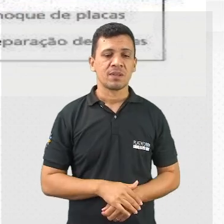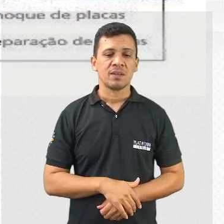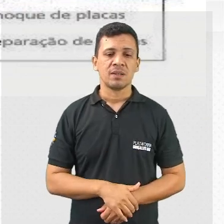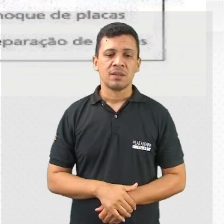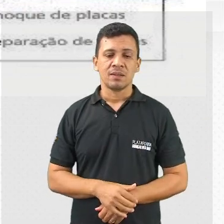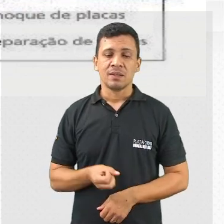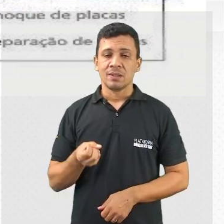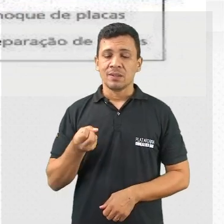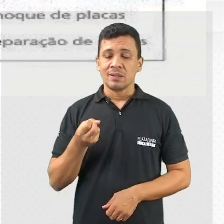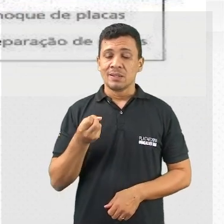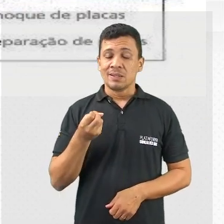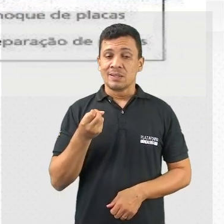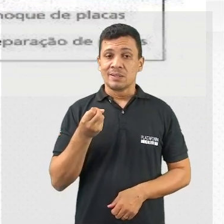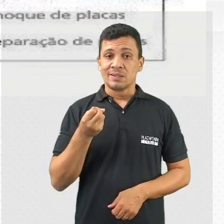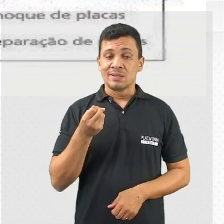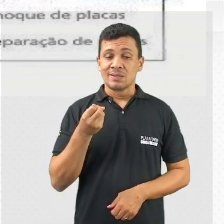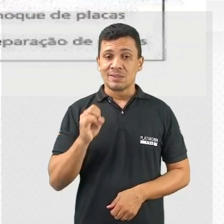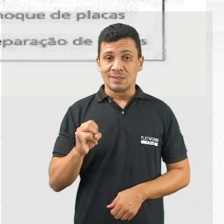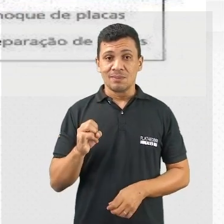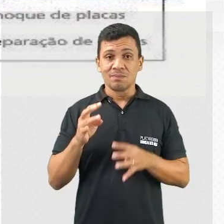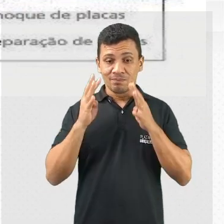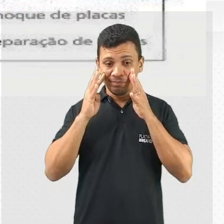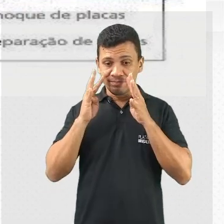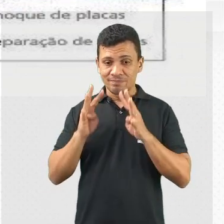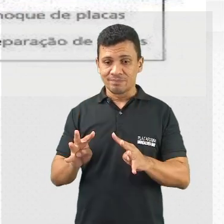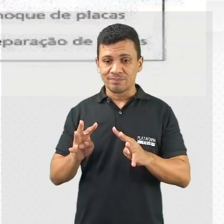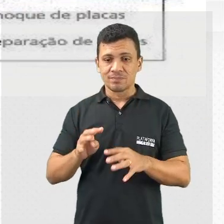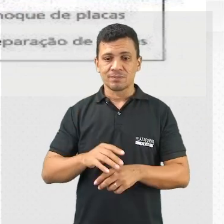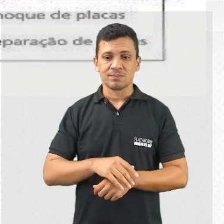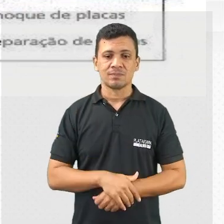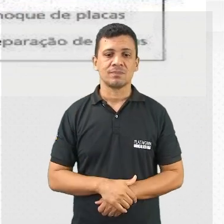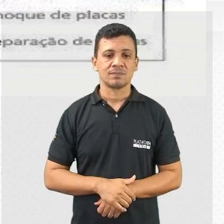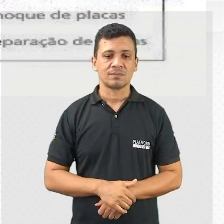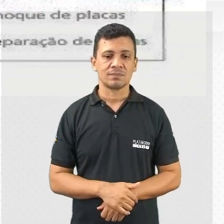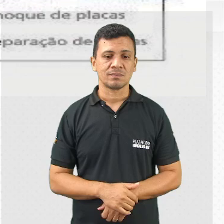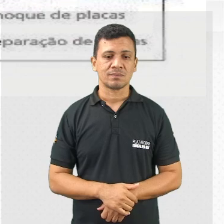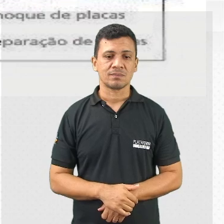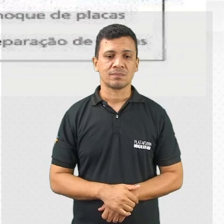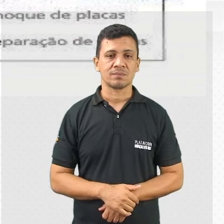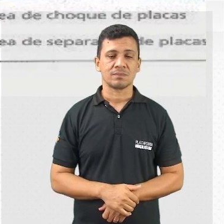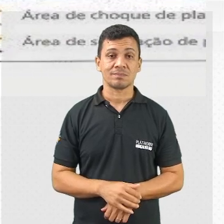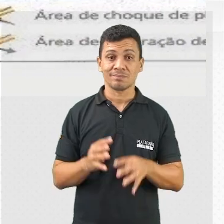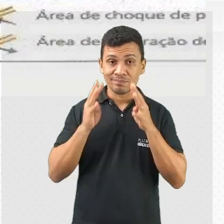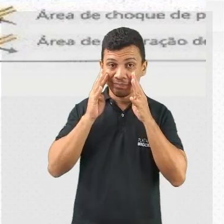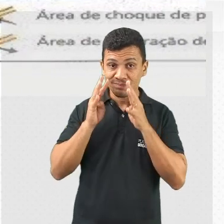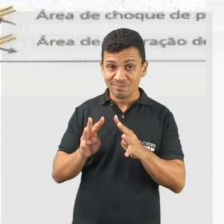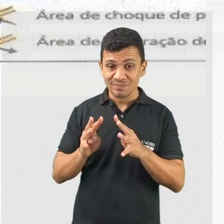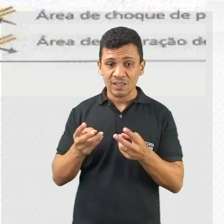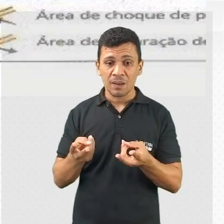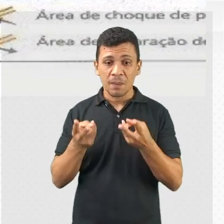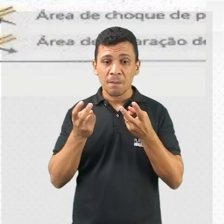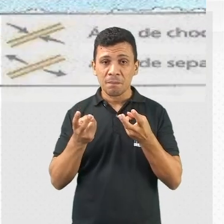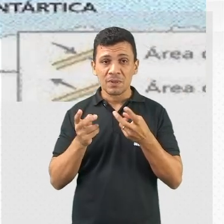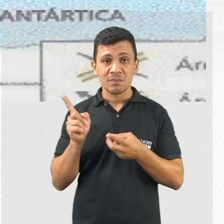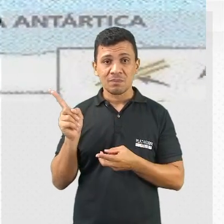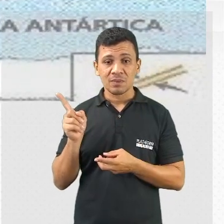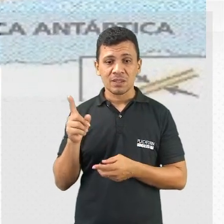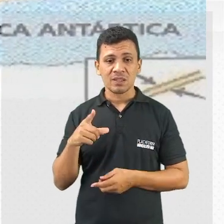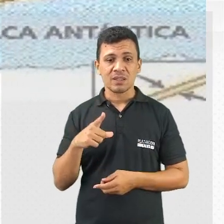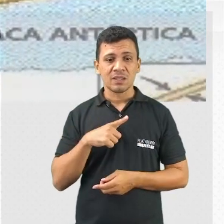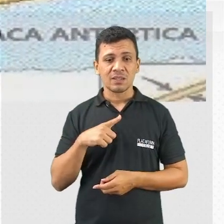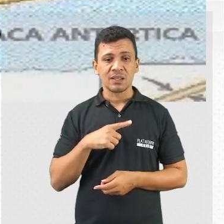aqui ampliar para ti, deixa eu apagar aqui as representações. Você vai perceber que nesse mesmo desenho eu tenho